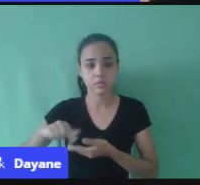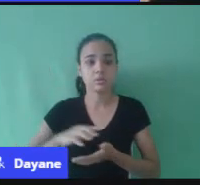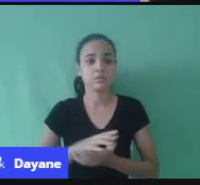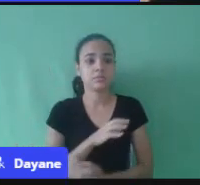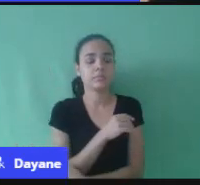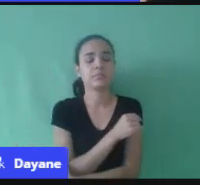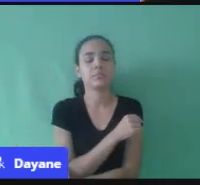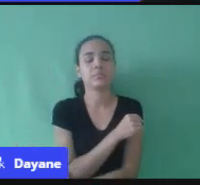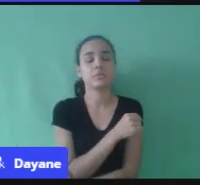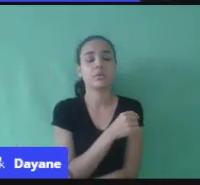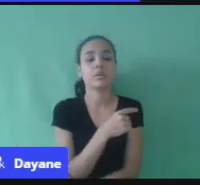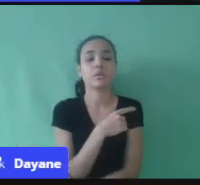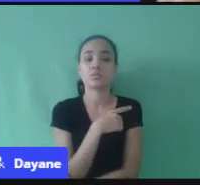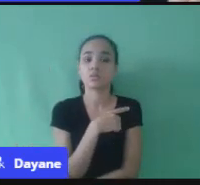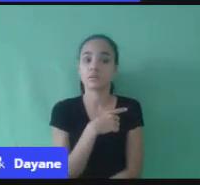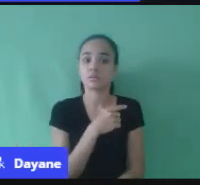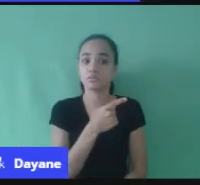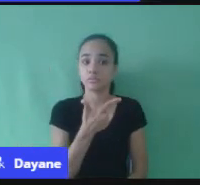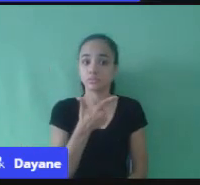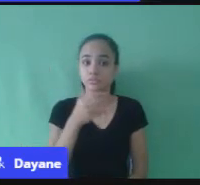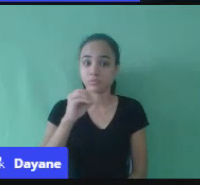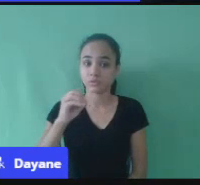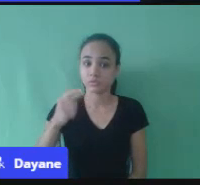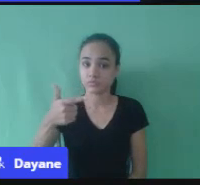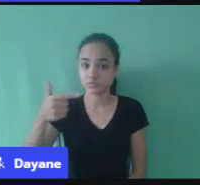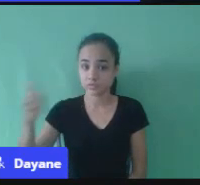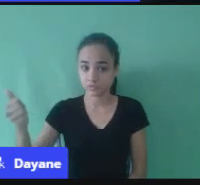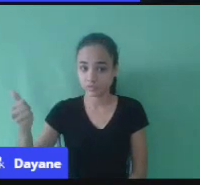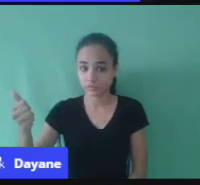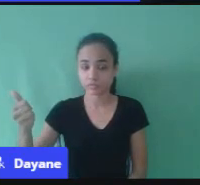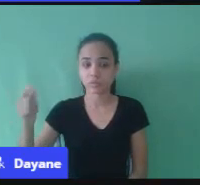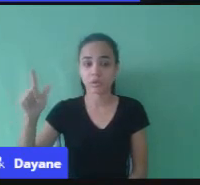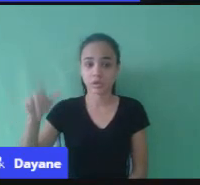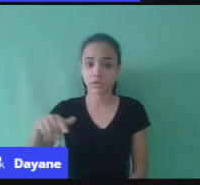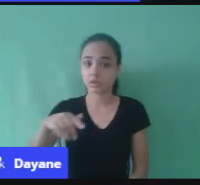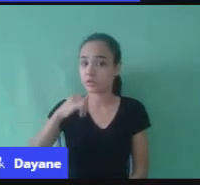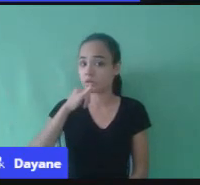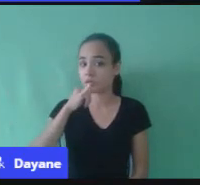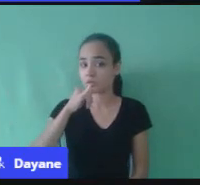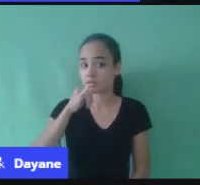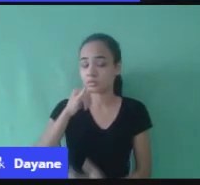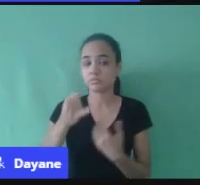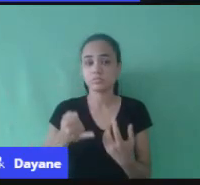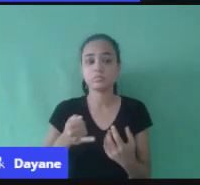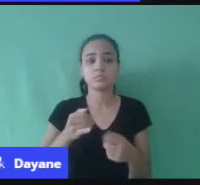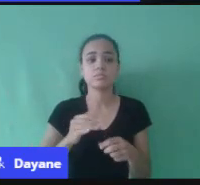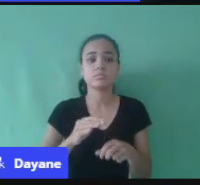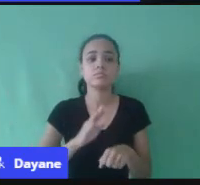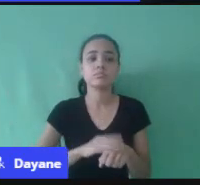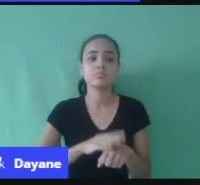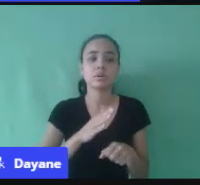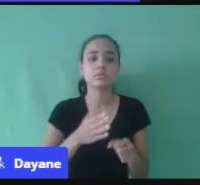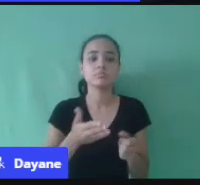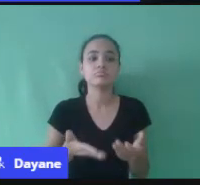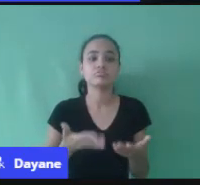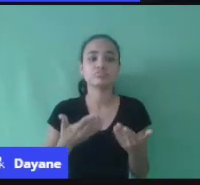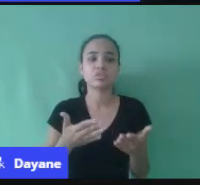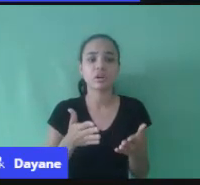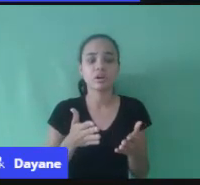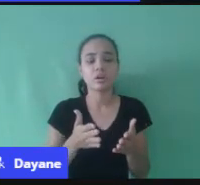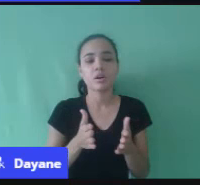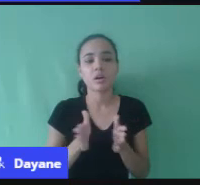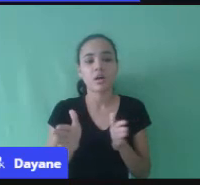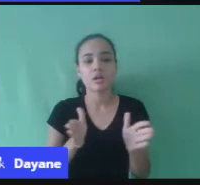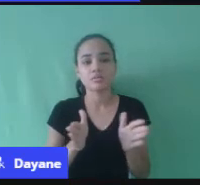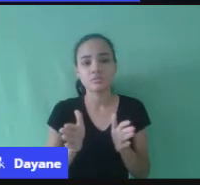um exemplo de currículo mais flexível e currículo híbrido, por exemplo. Exemplifica essa fala